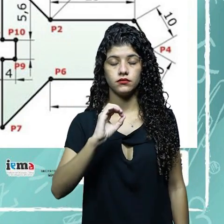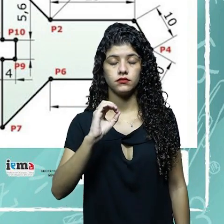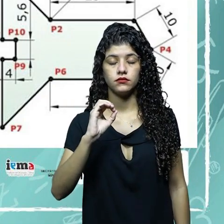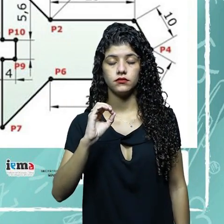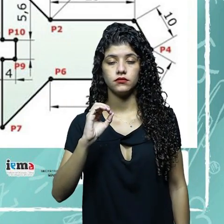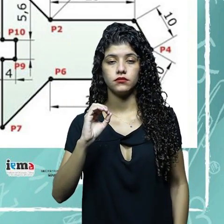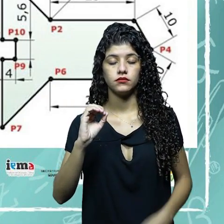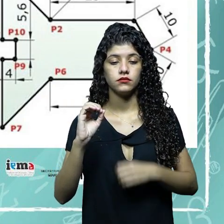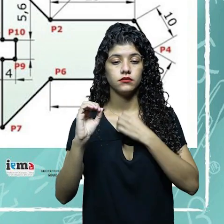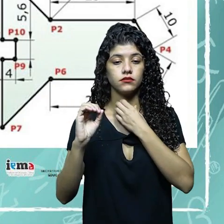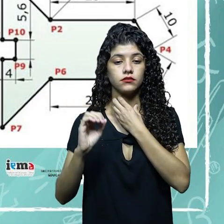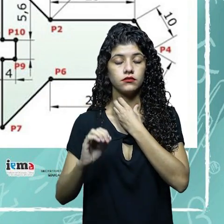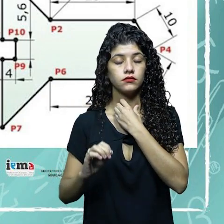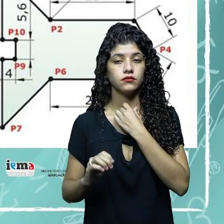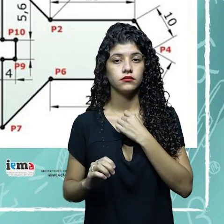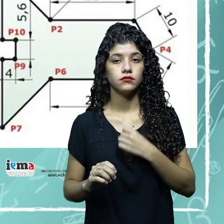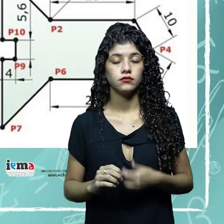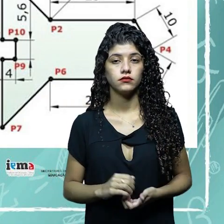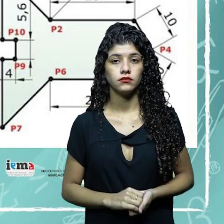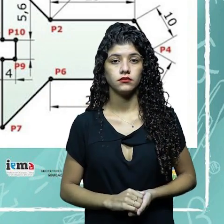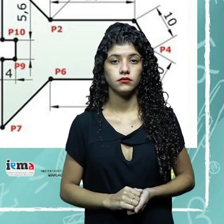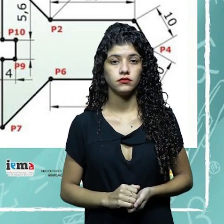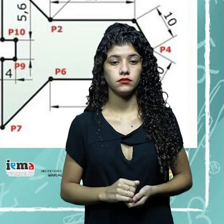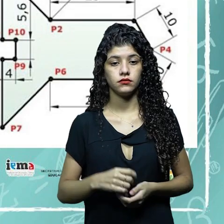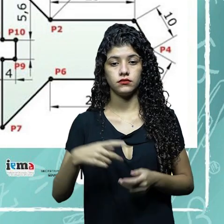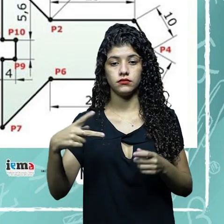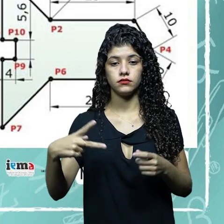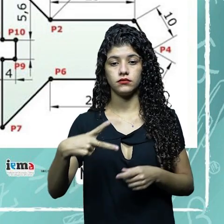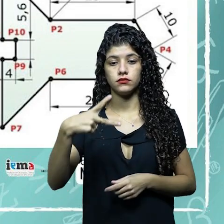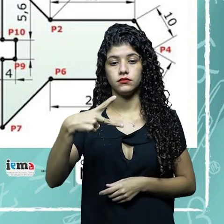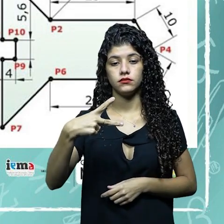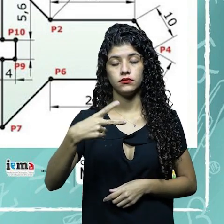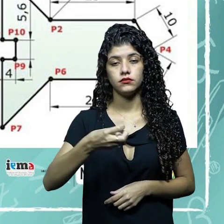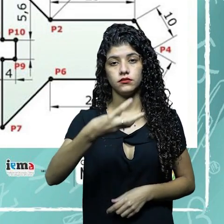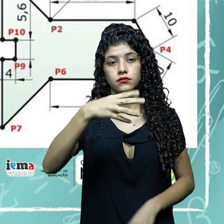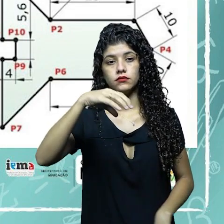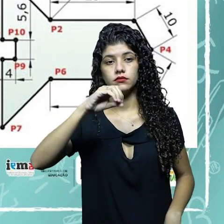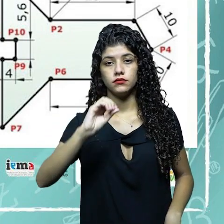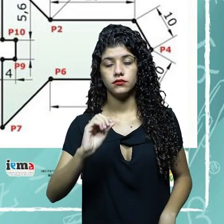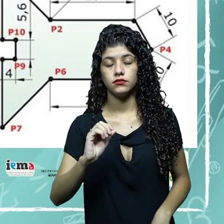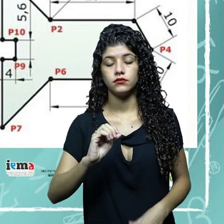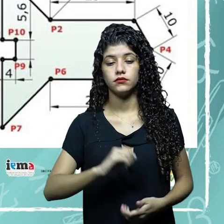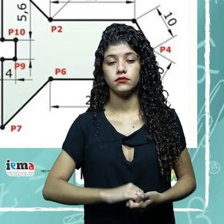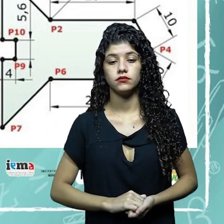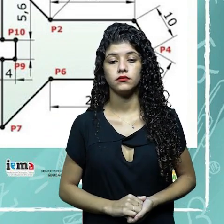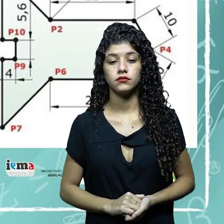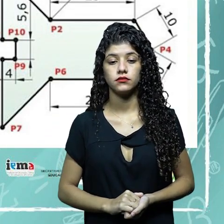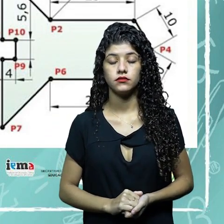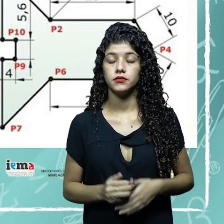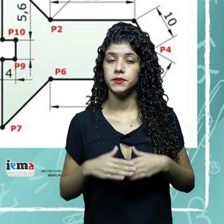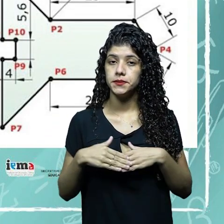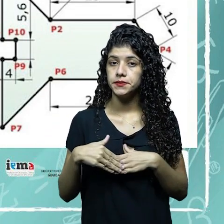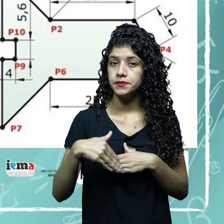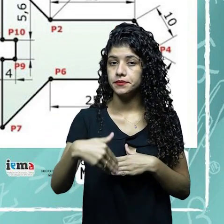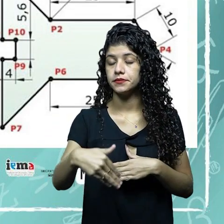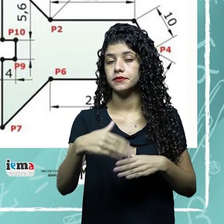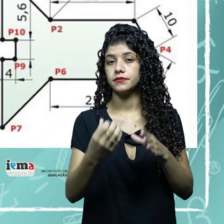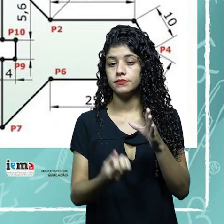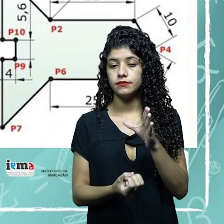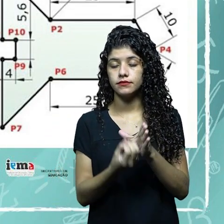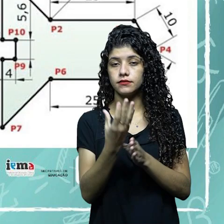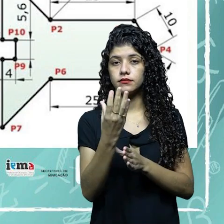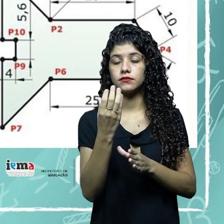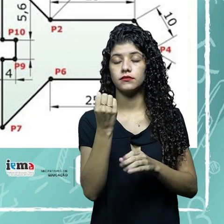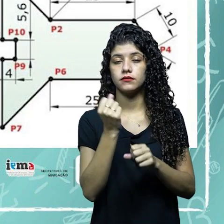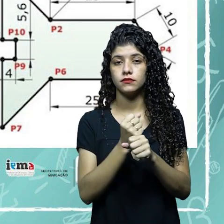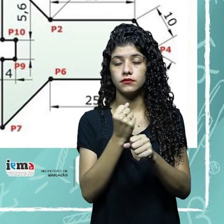menor e o ângulo 30, de 30 graus, tá? E assim você vai construindo os teus desenhos, né? Vamos continuar aqui nesse